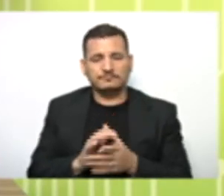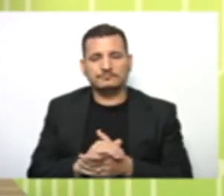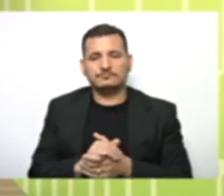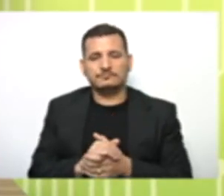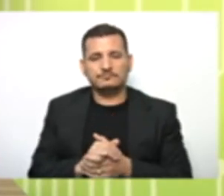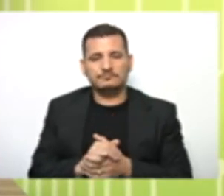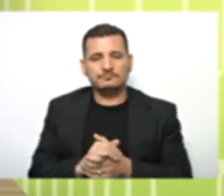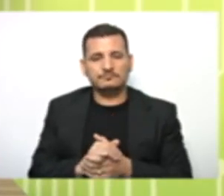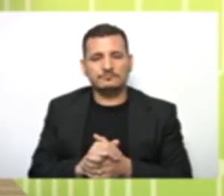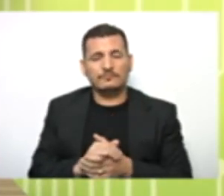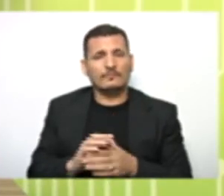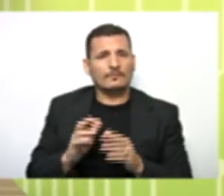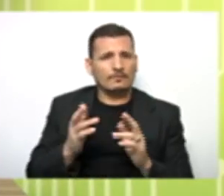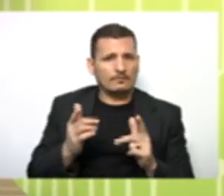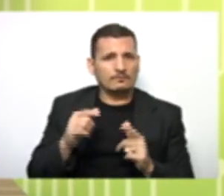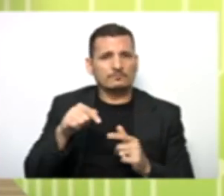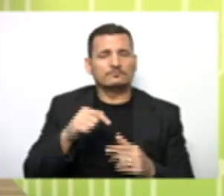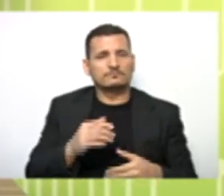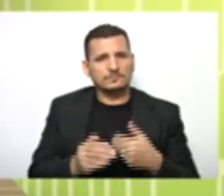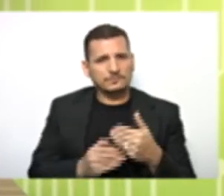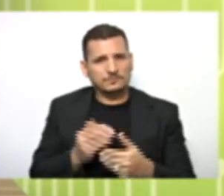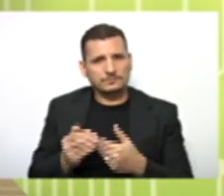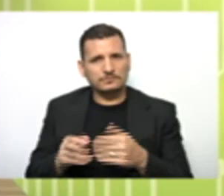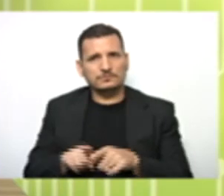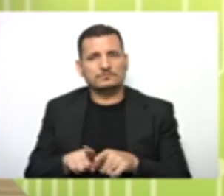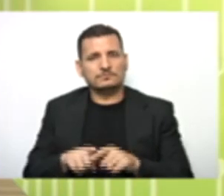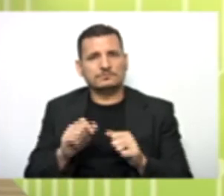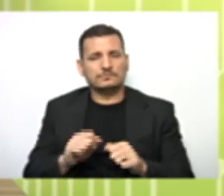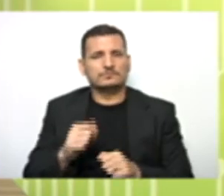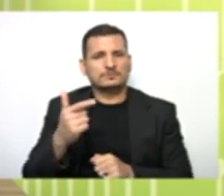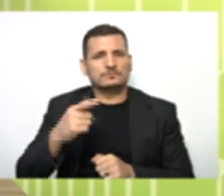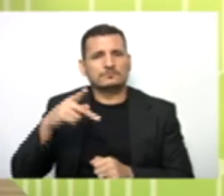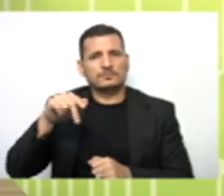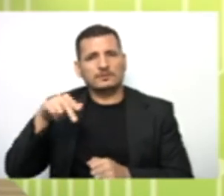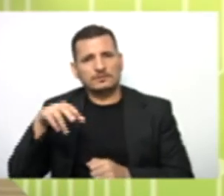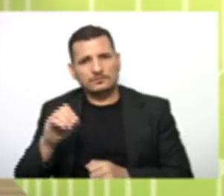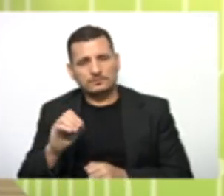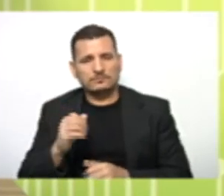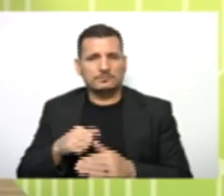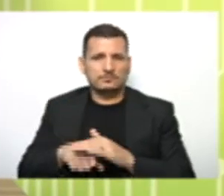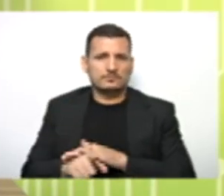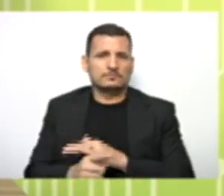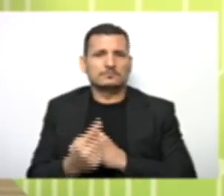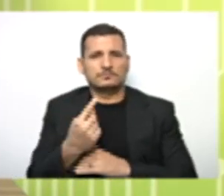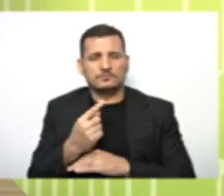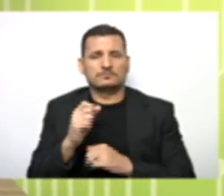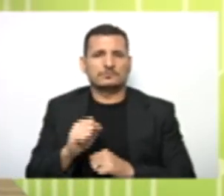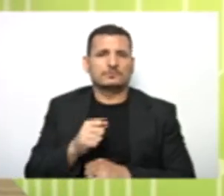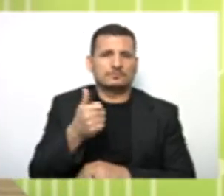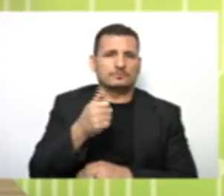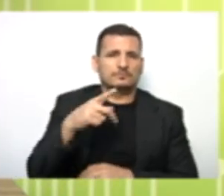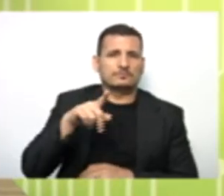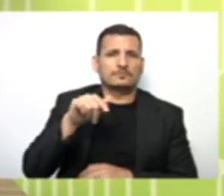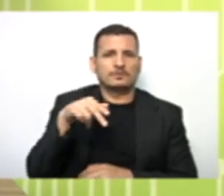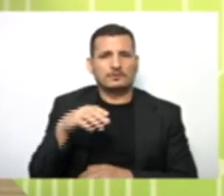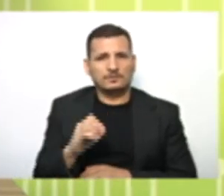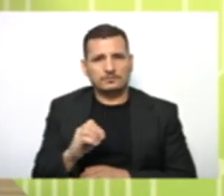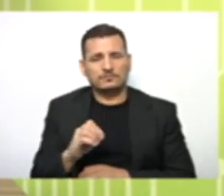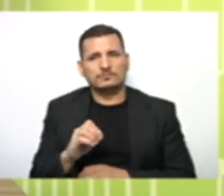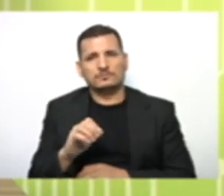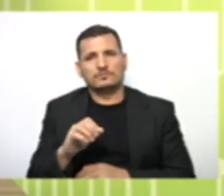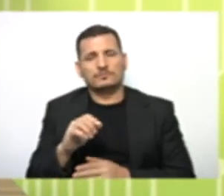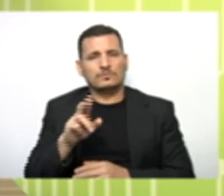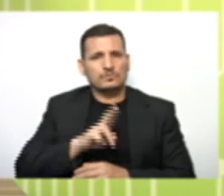claro que esses processos também podem ser de segundo plano de entrada e saída, eles podem ser de primeiro plano e de uso